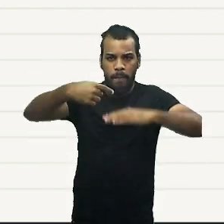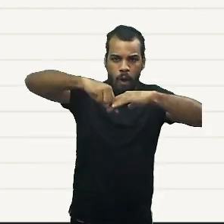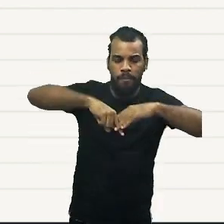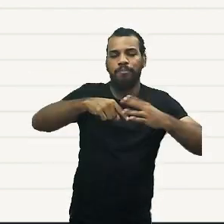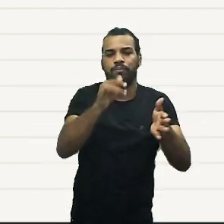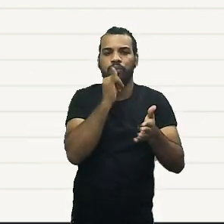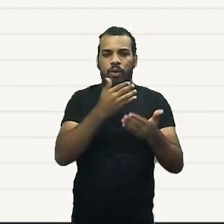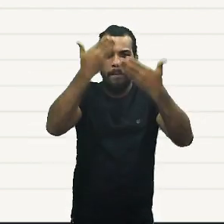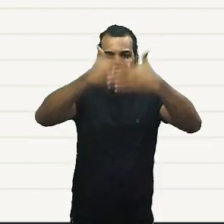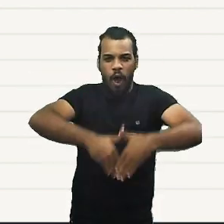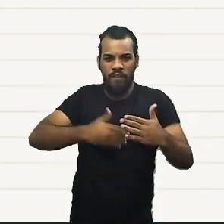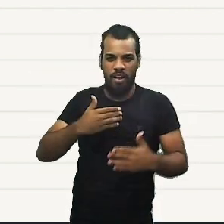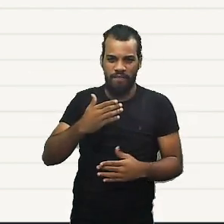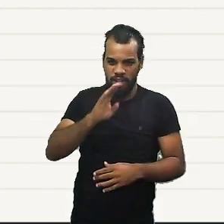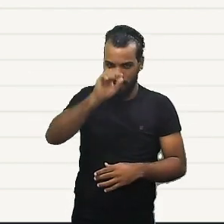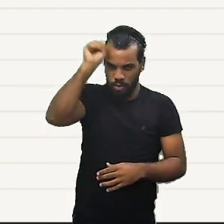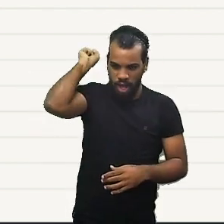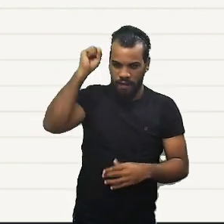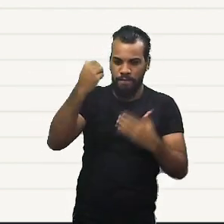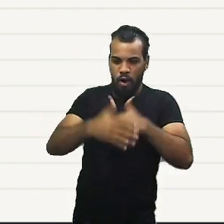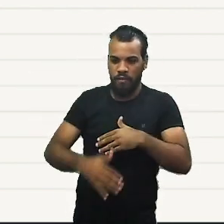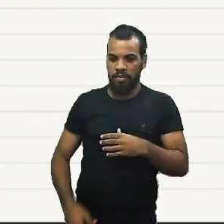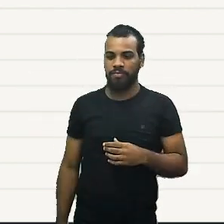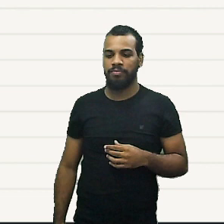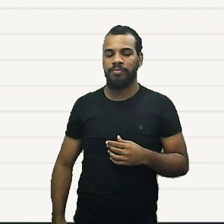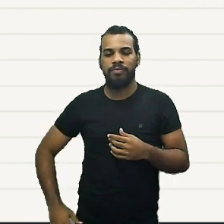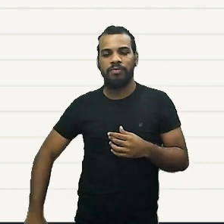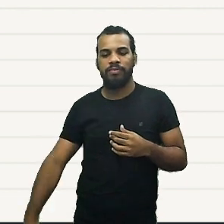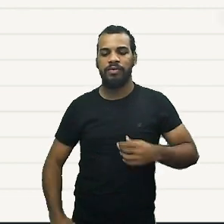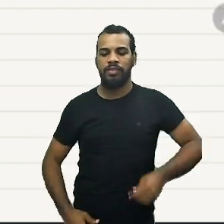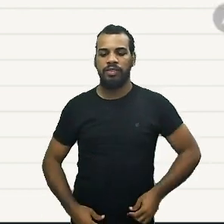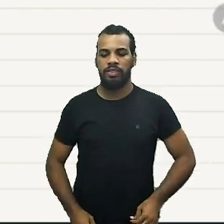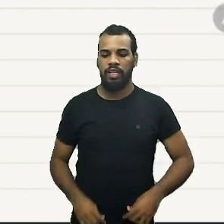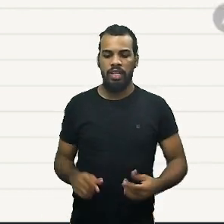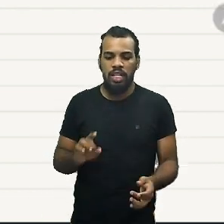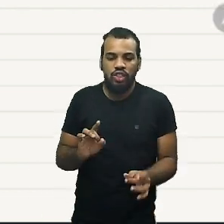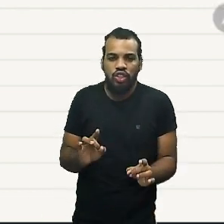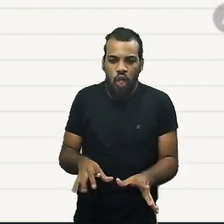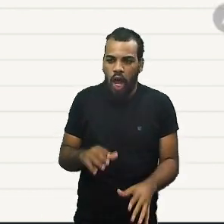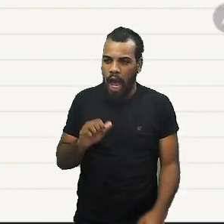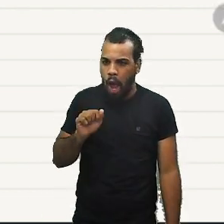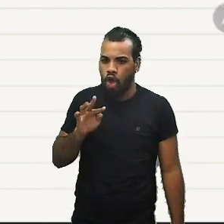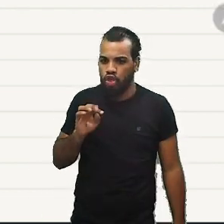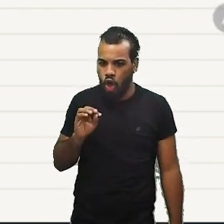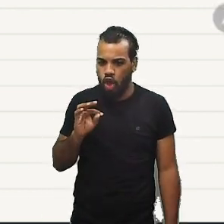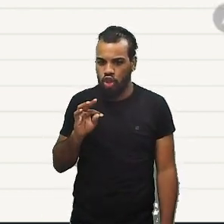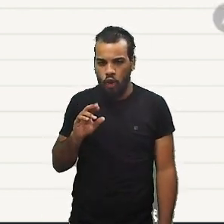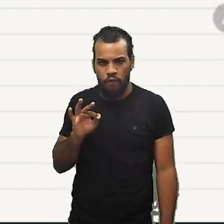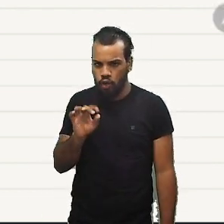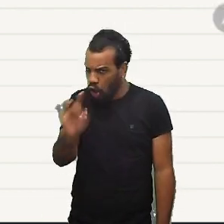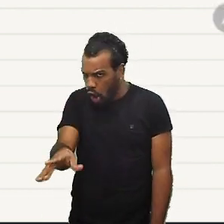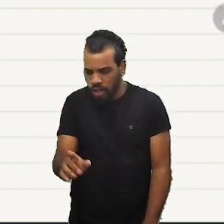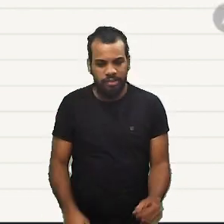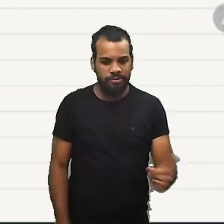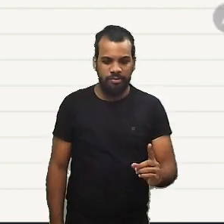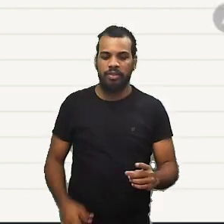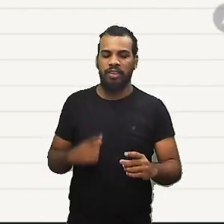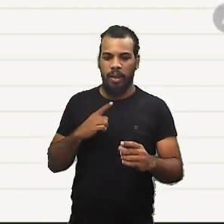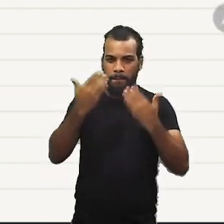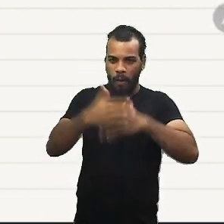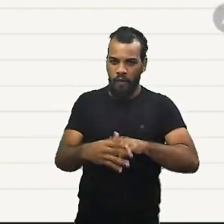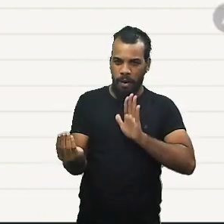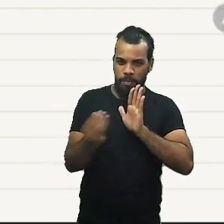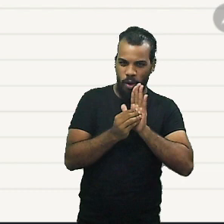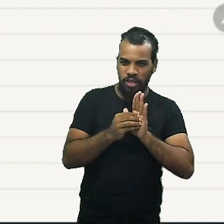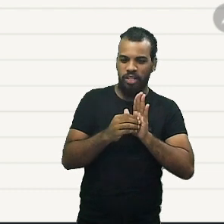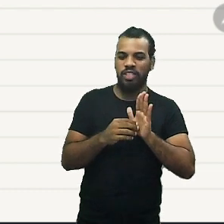de vestibular aí, que vai dizer que esses caras, eles não são simplesmente autótrofos. Tem muita gente que usa esse nome aqui, ó. Diz que